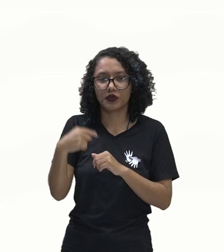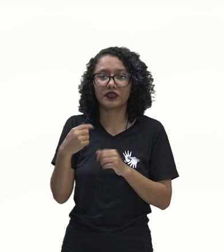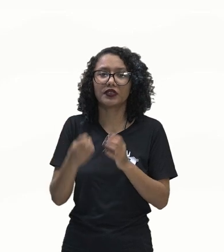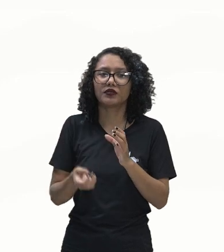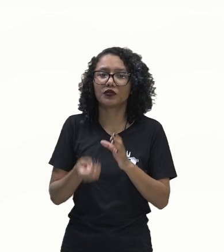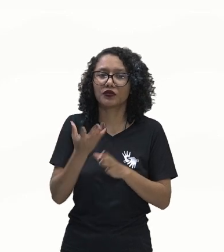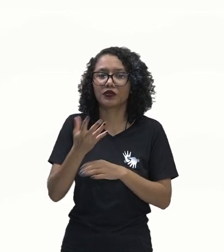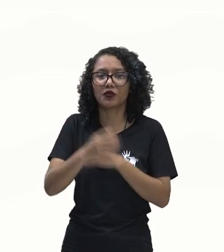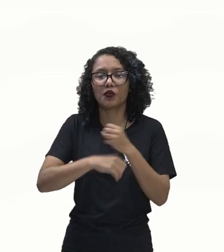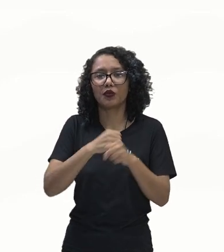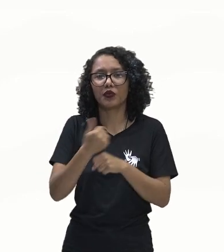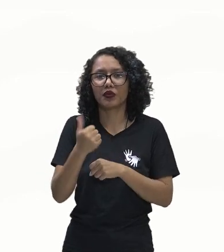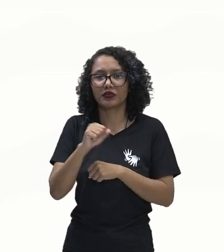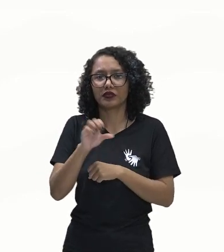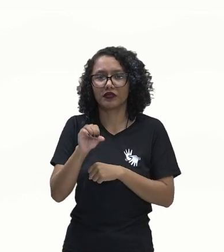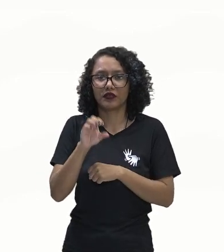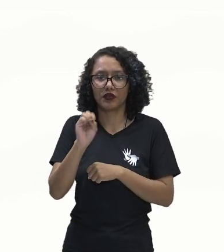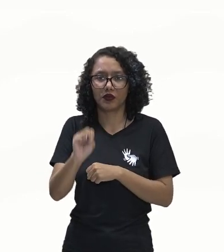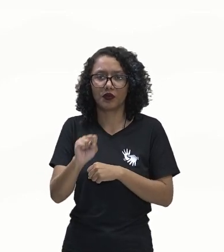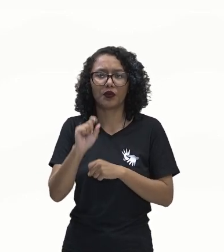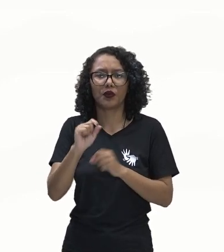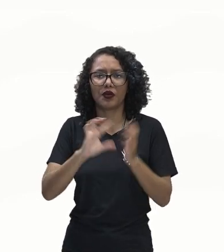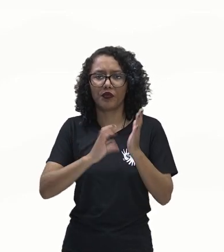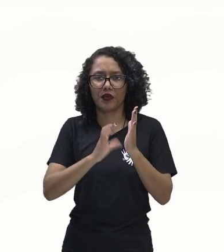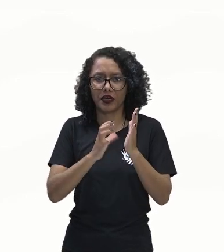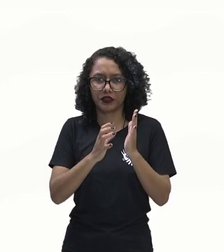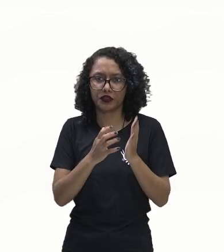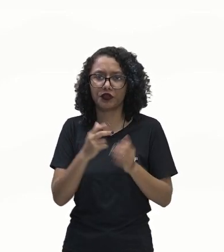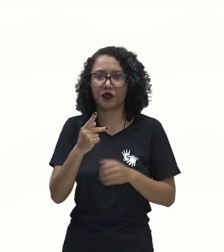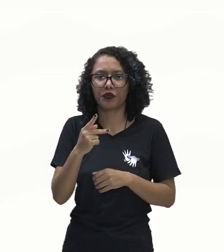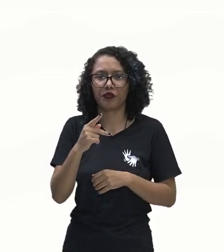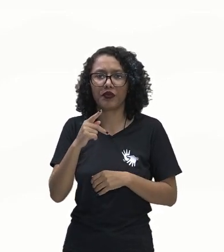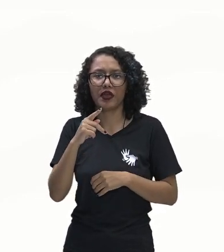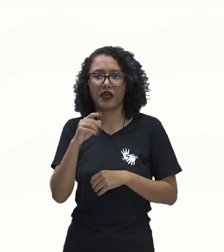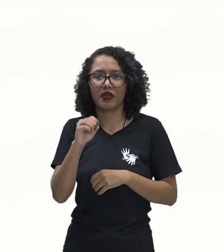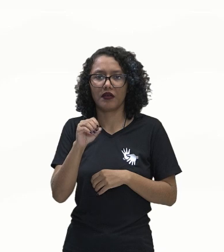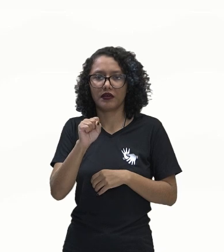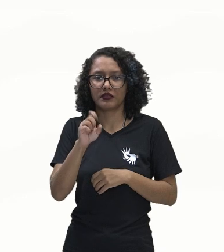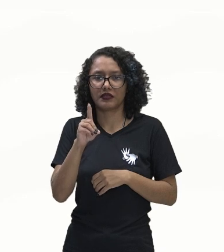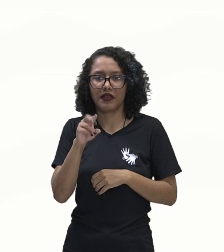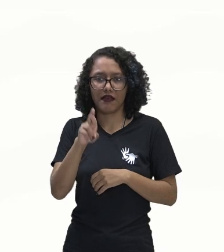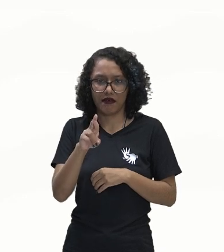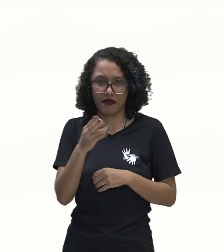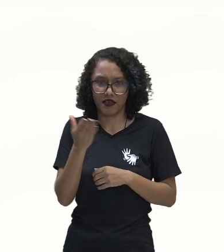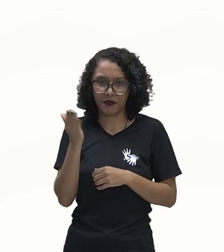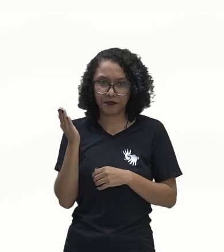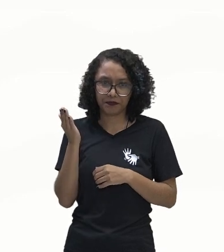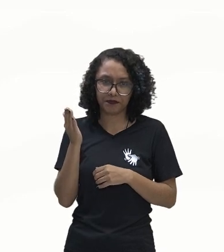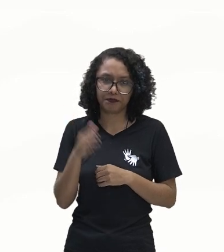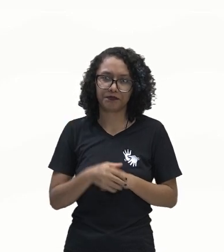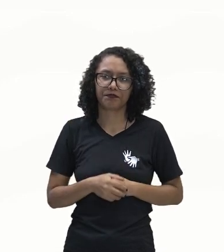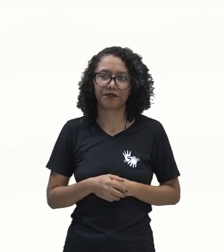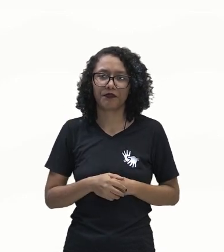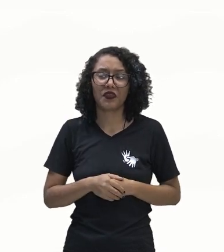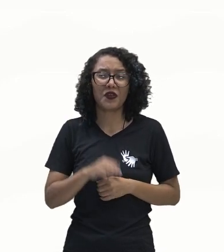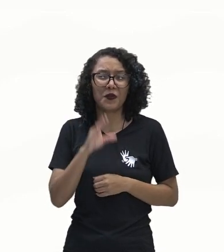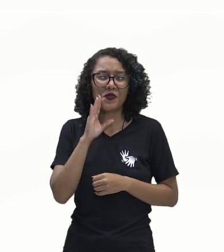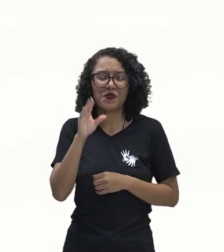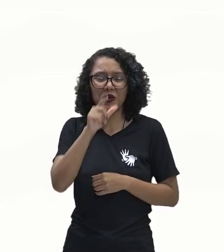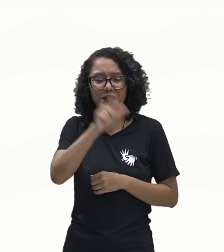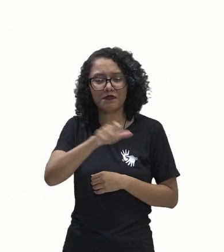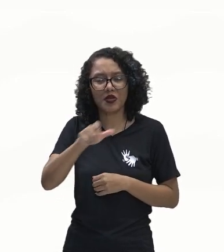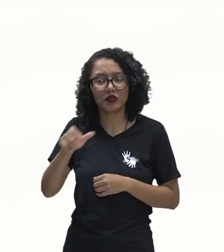1898 o Partido Operário Social Democrata Russo. E os principais nomes que a gente